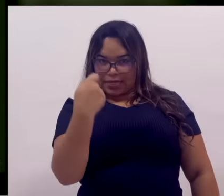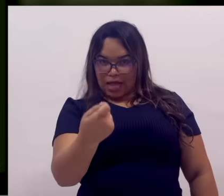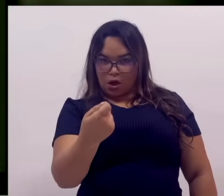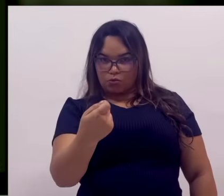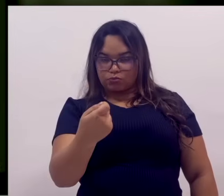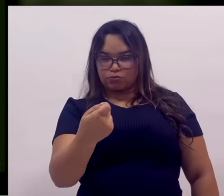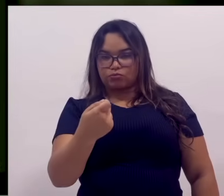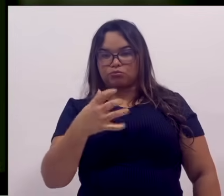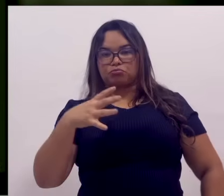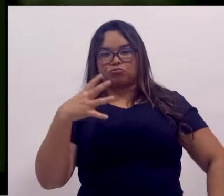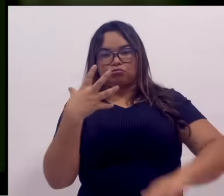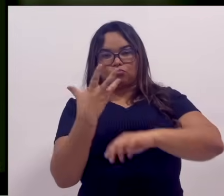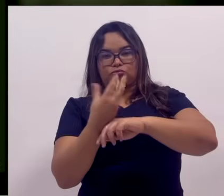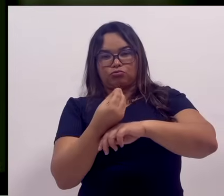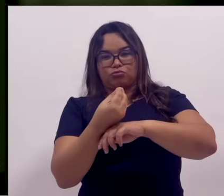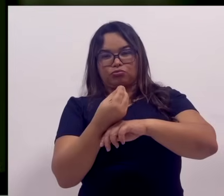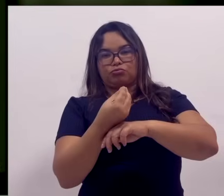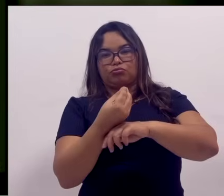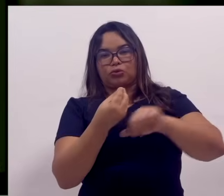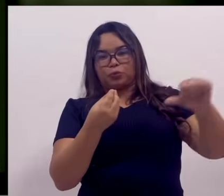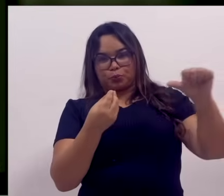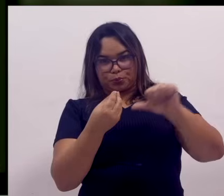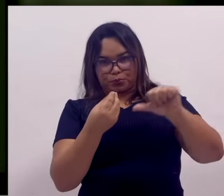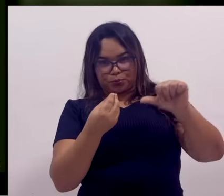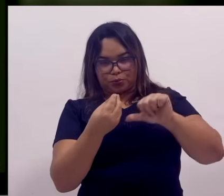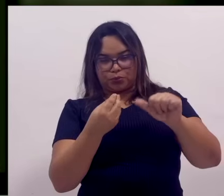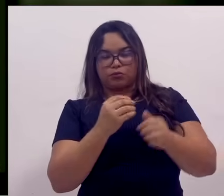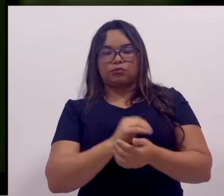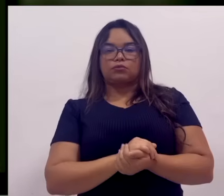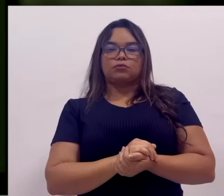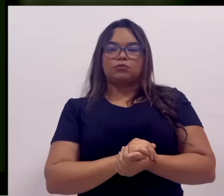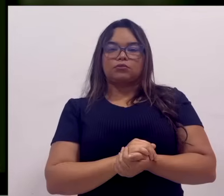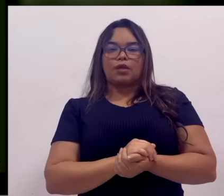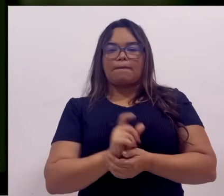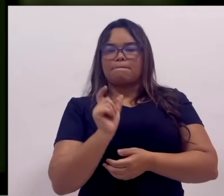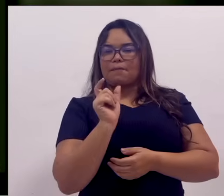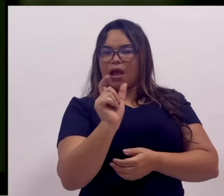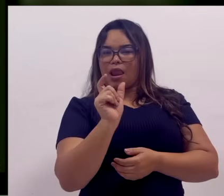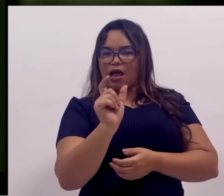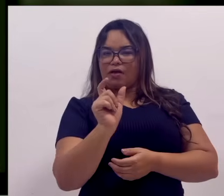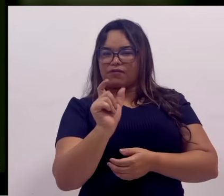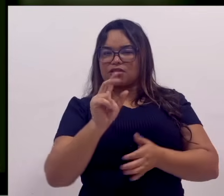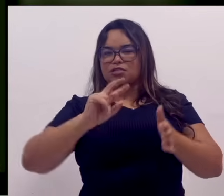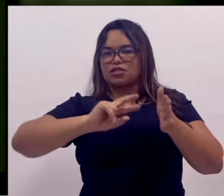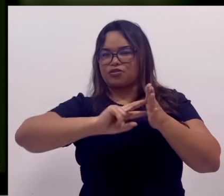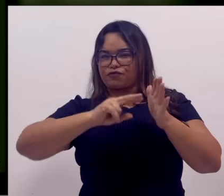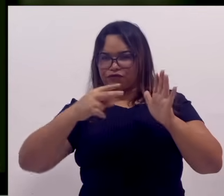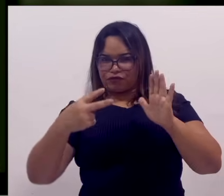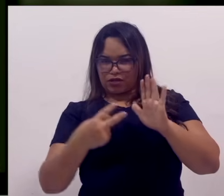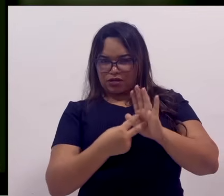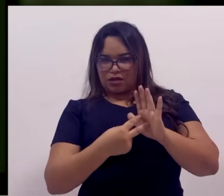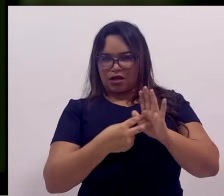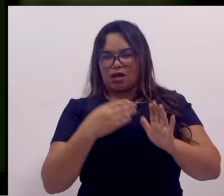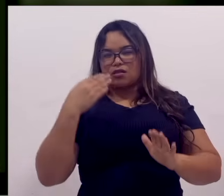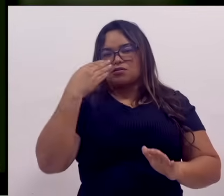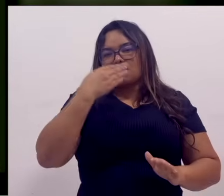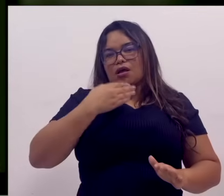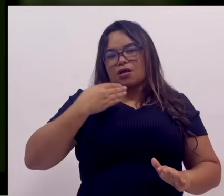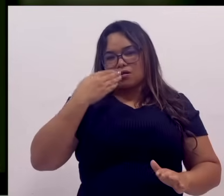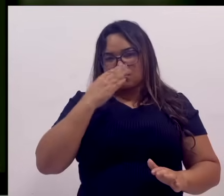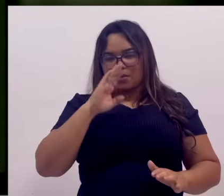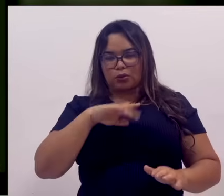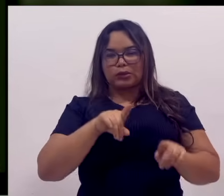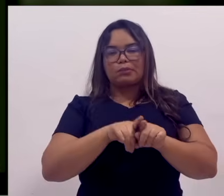muitos significados. Doce sabor do trabalho significa sacrifício de arrependimento, e alguns dizem